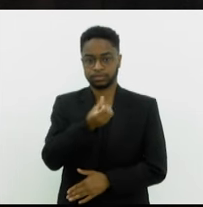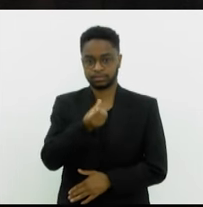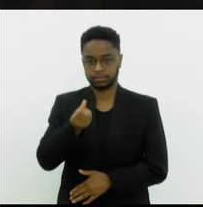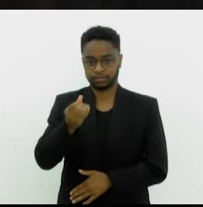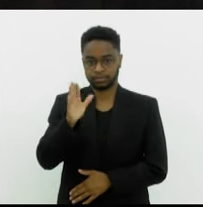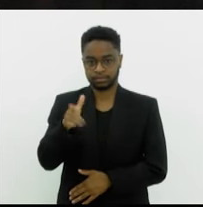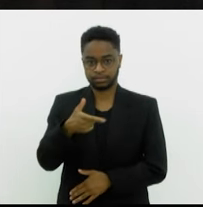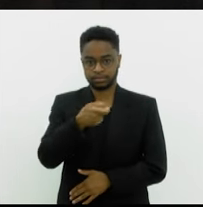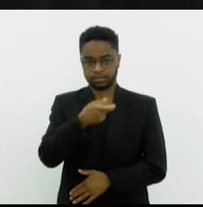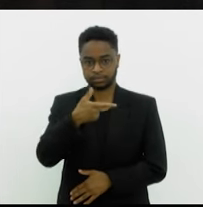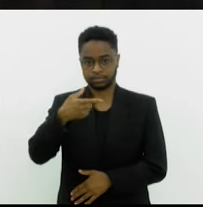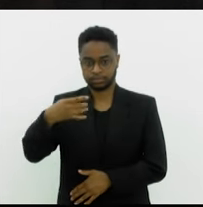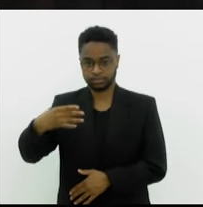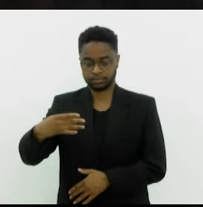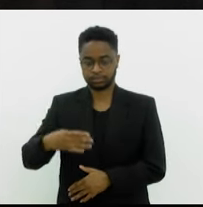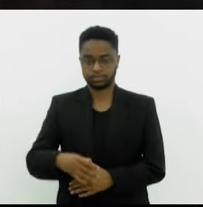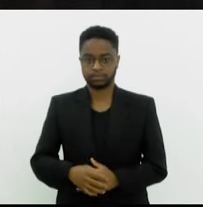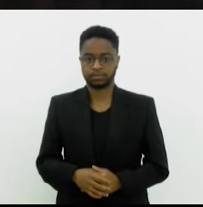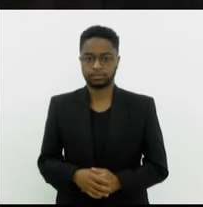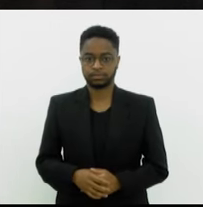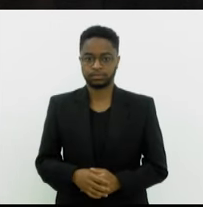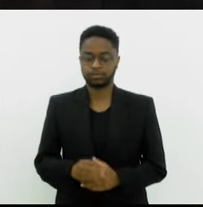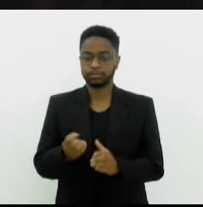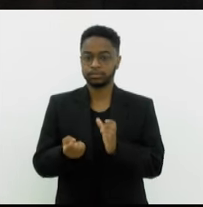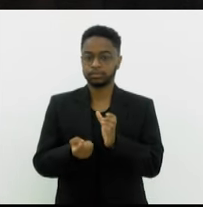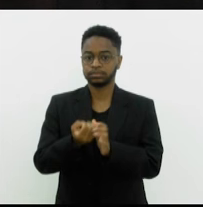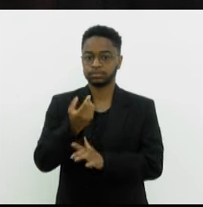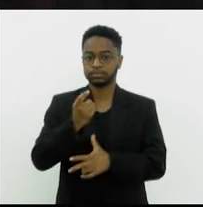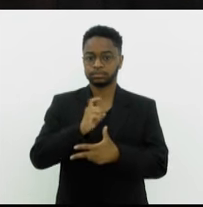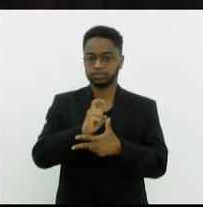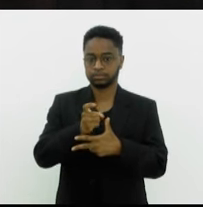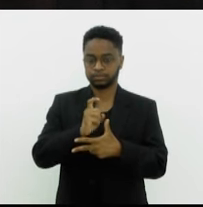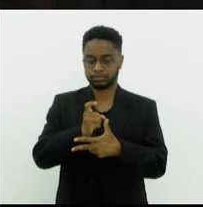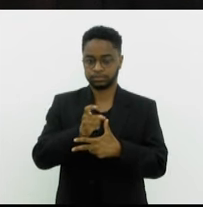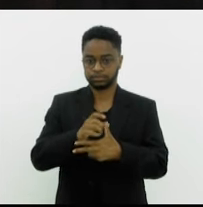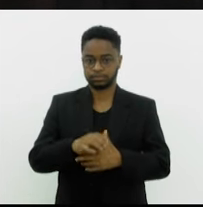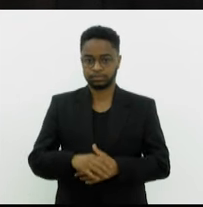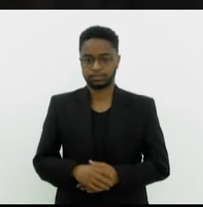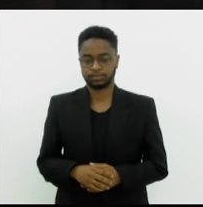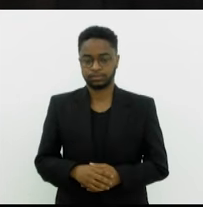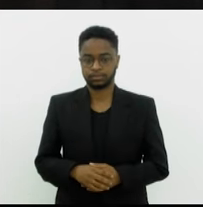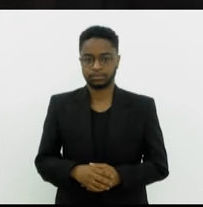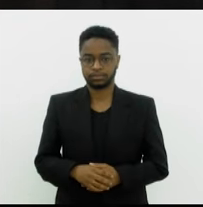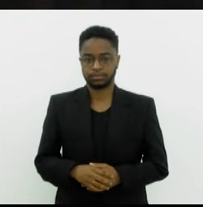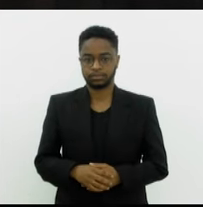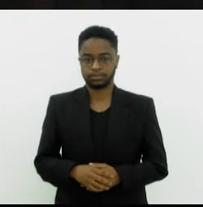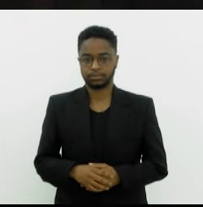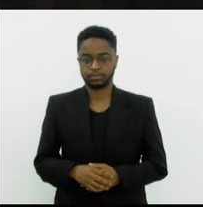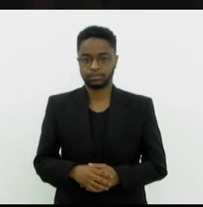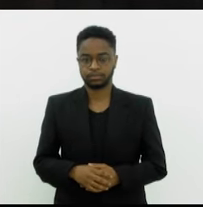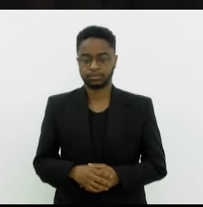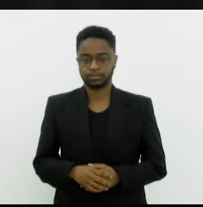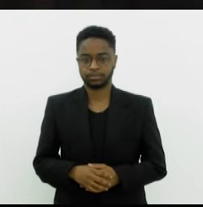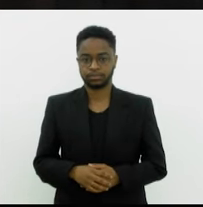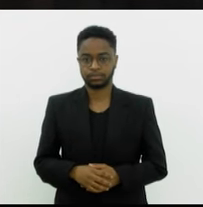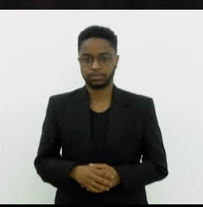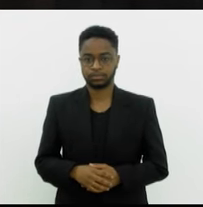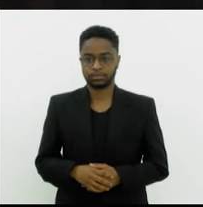3366 de 24, de autoria do Poder Executivo, que internaliza